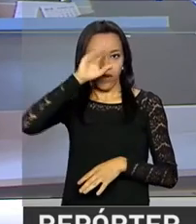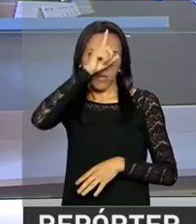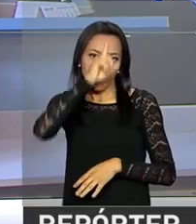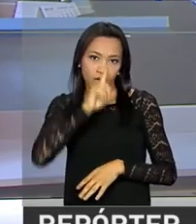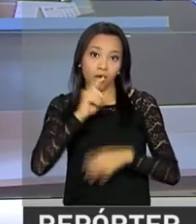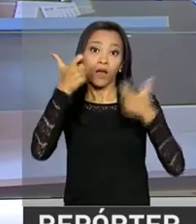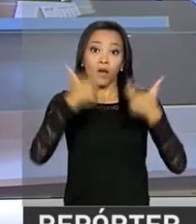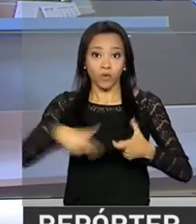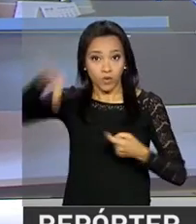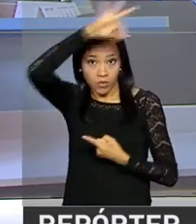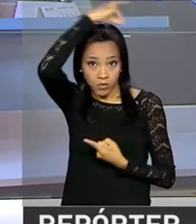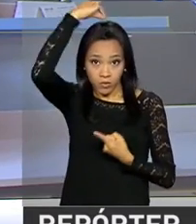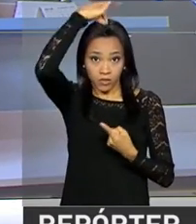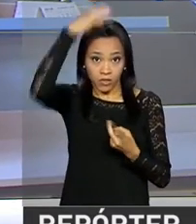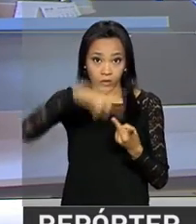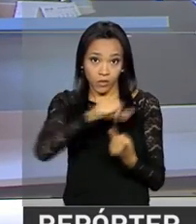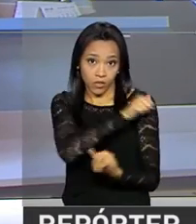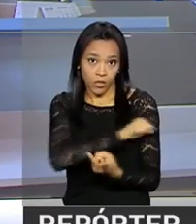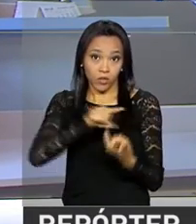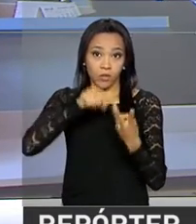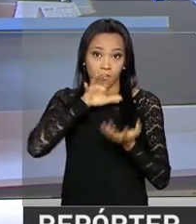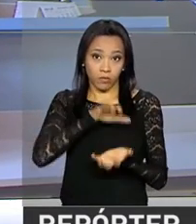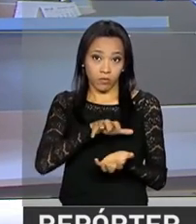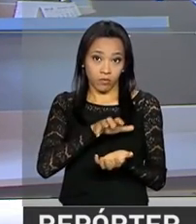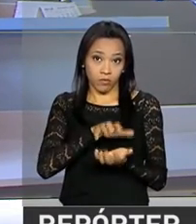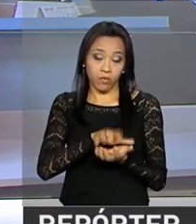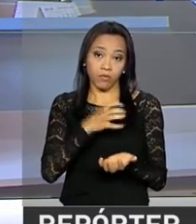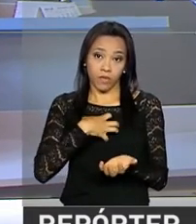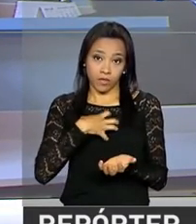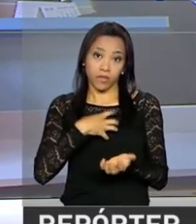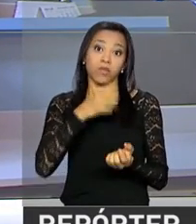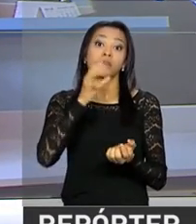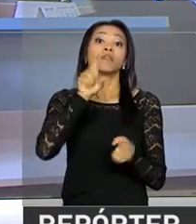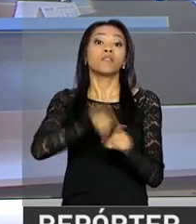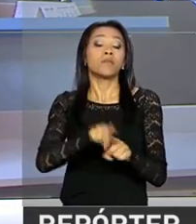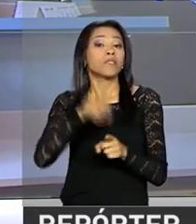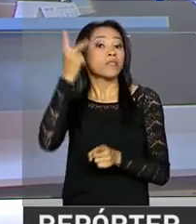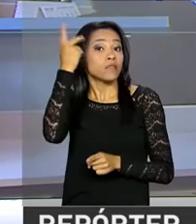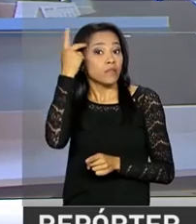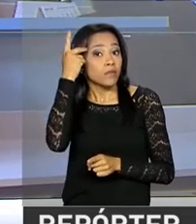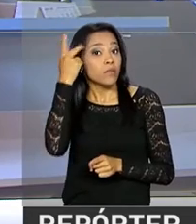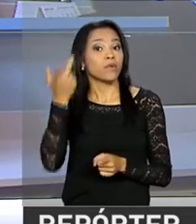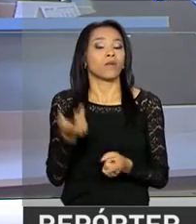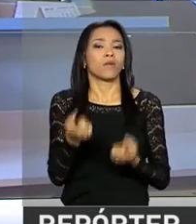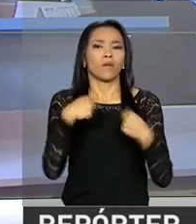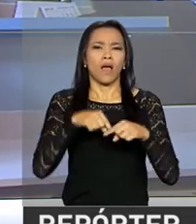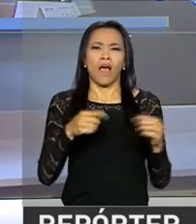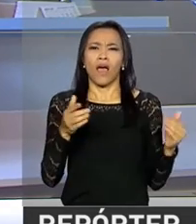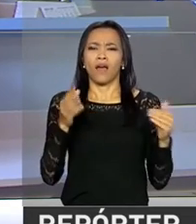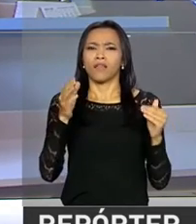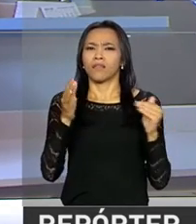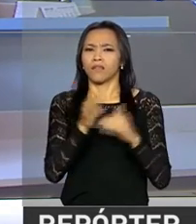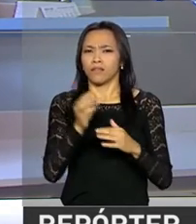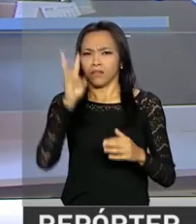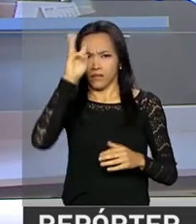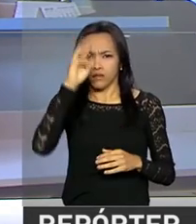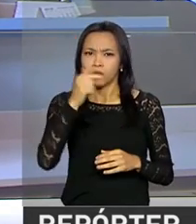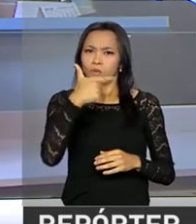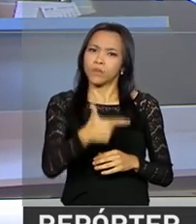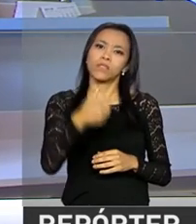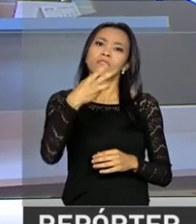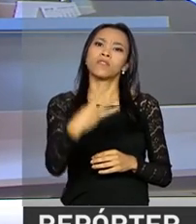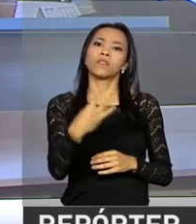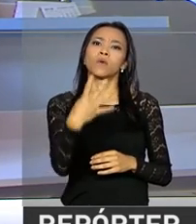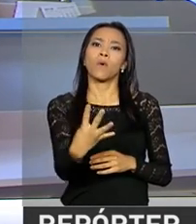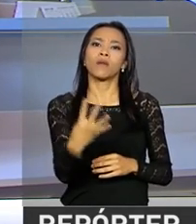Espírito Santo, Rio de Janeiro, Bahia e São Paulo. Até esta terça-feira, 234 casos de